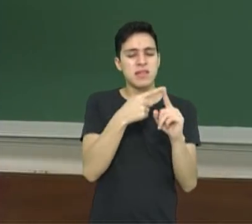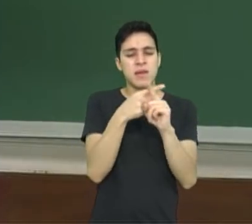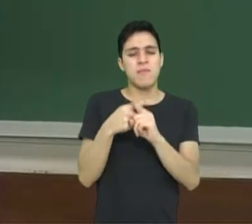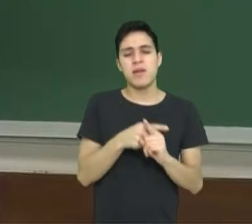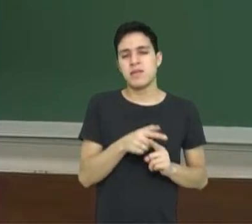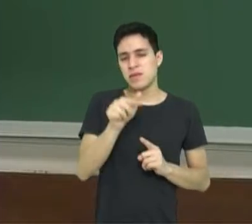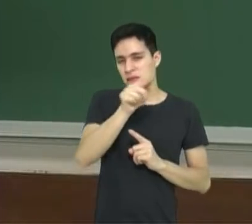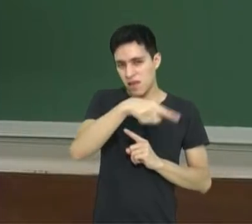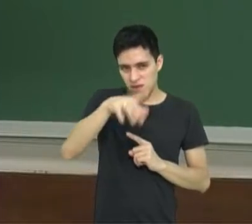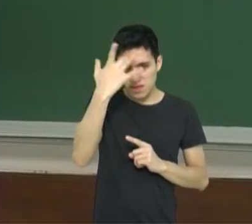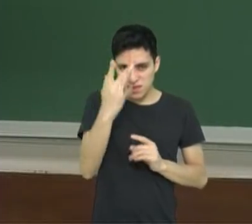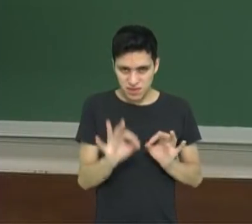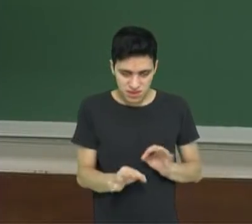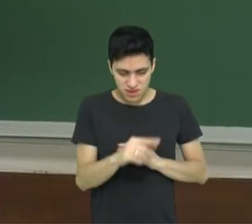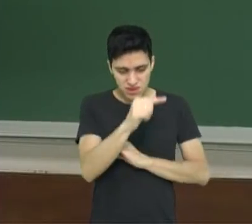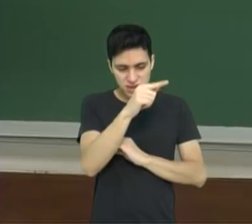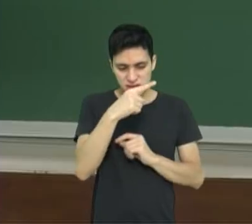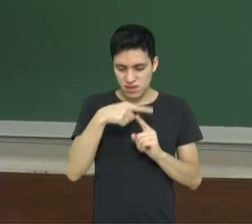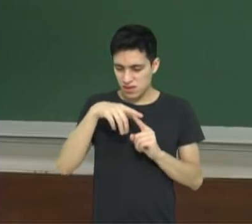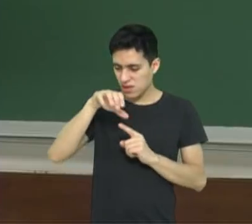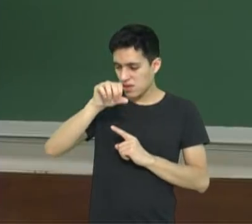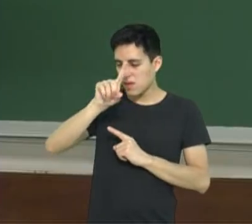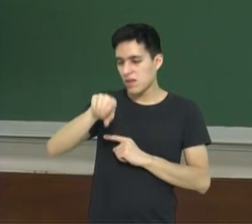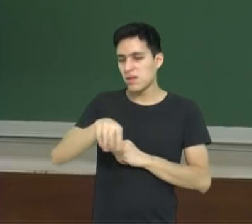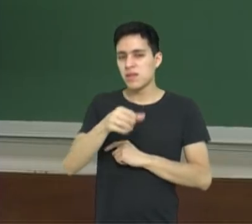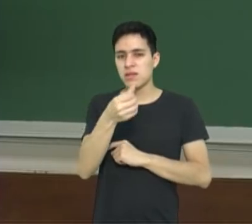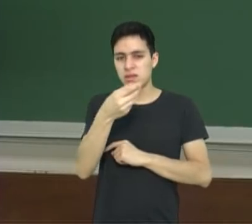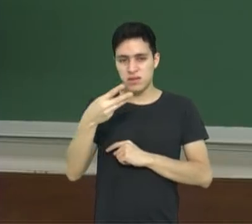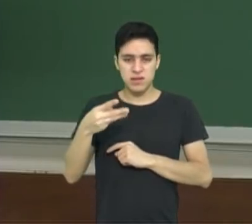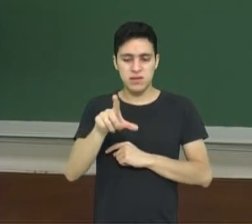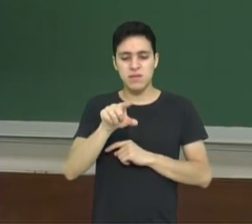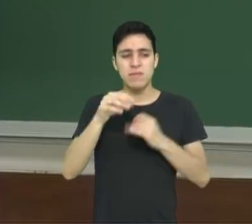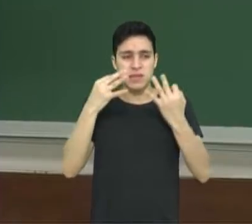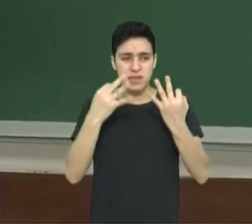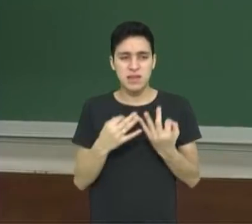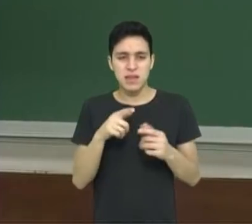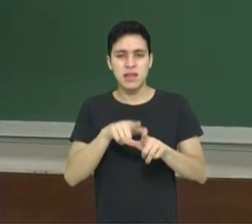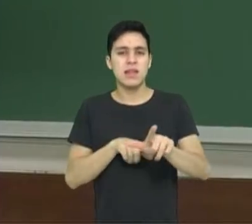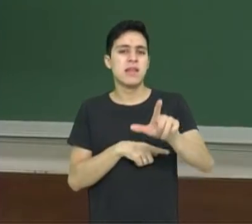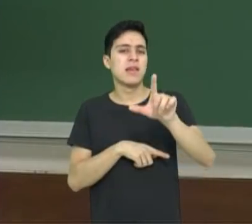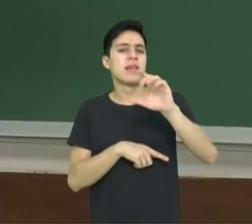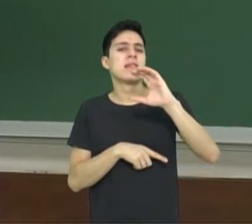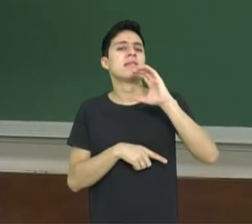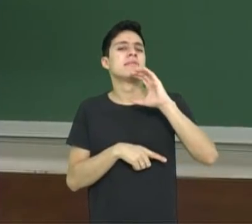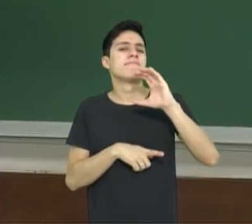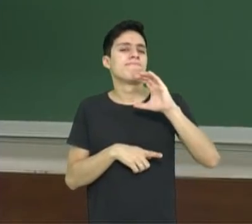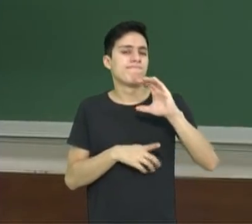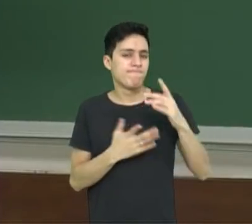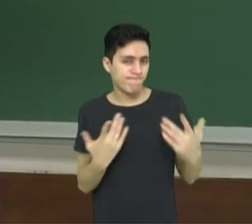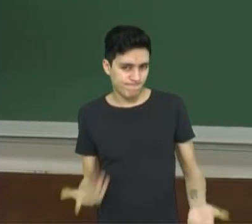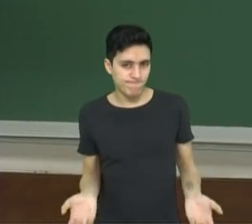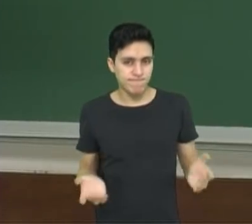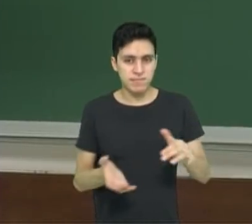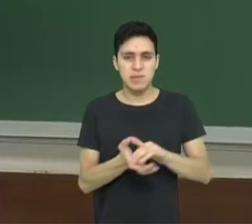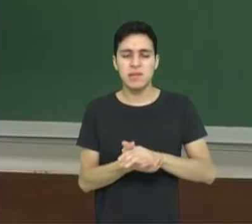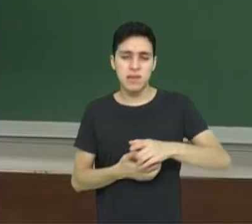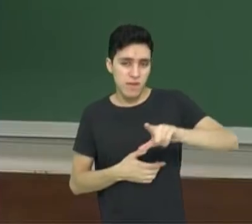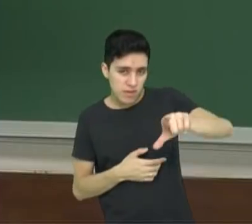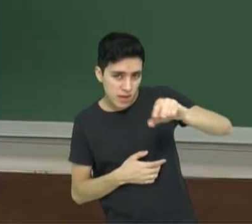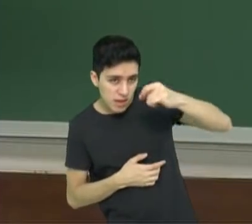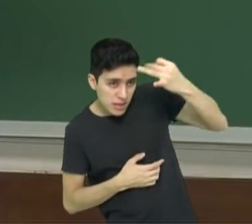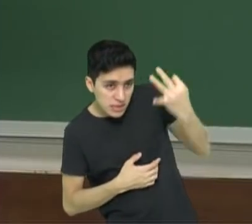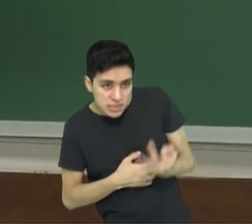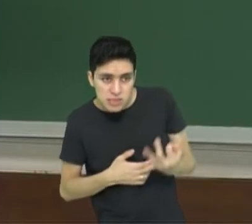dia? 7 vezes 9, 63. Opção correta, letra C. Você marcou